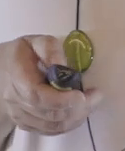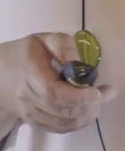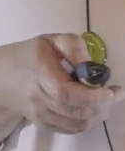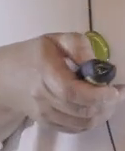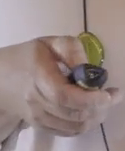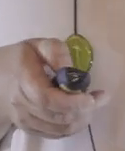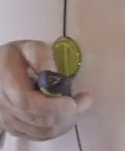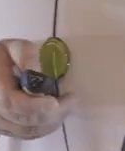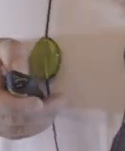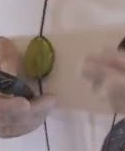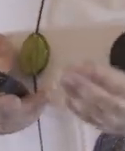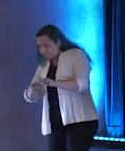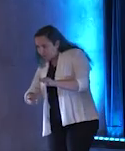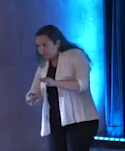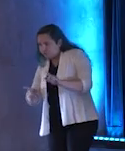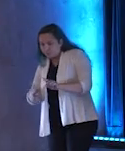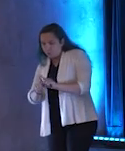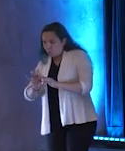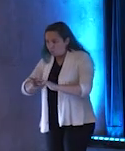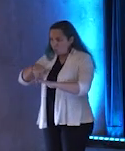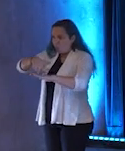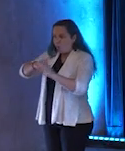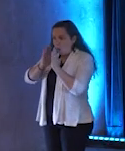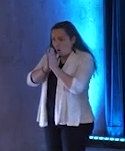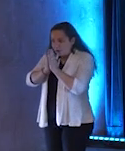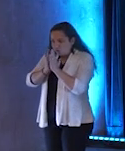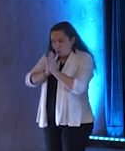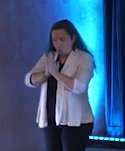espaço também para um oratório, esse